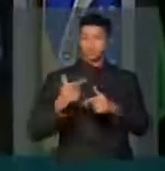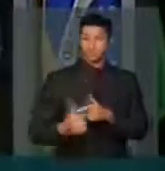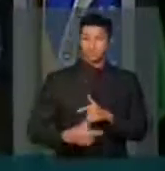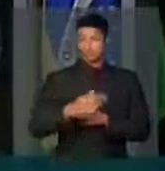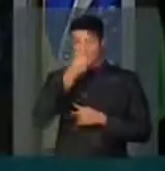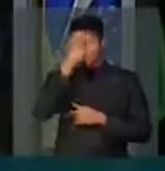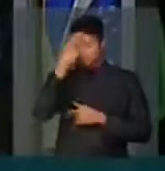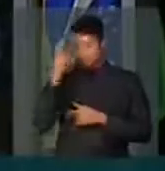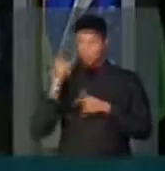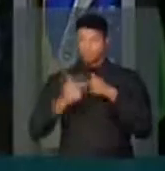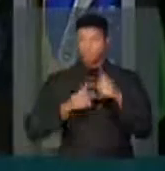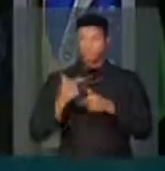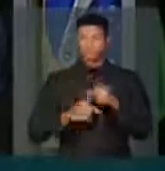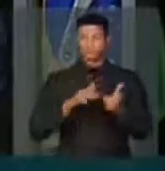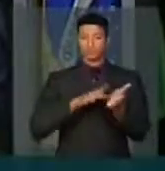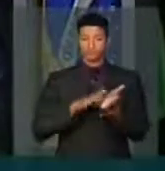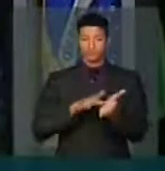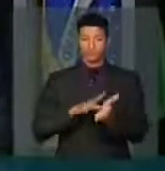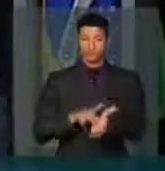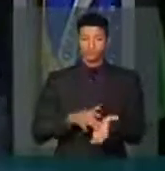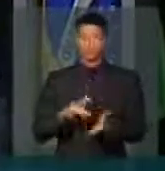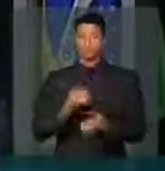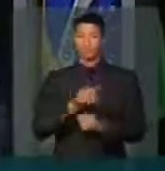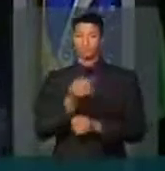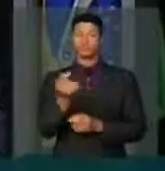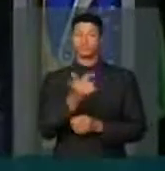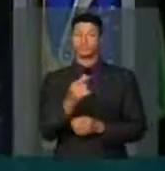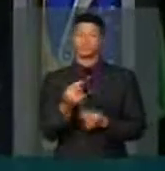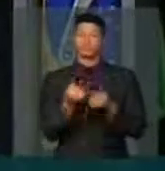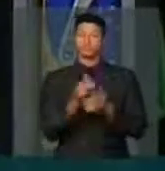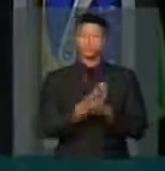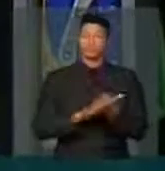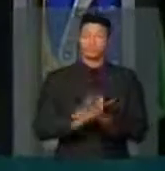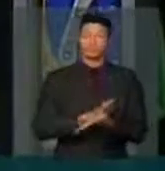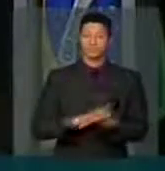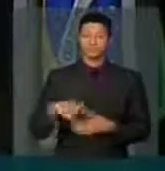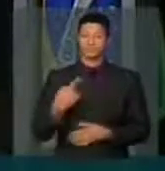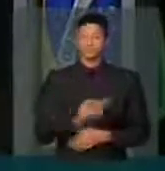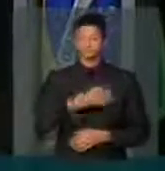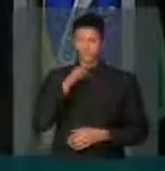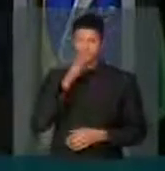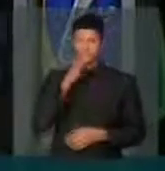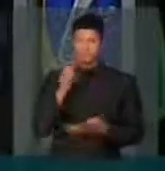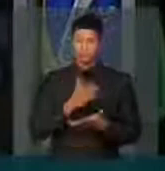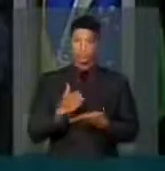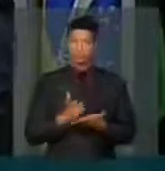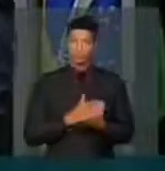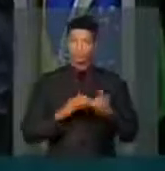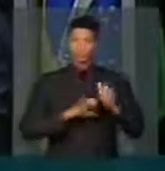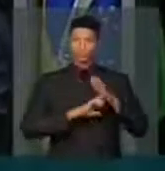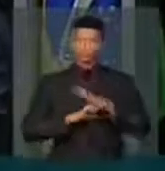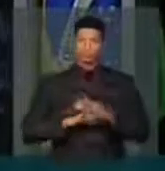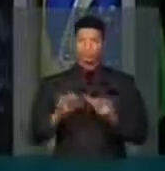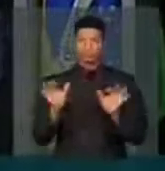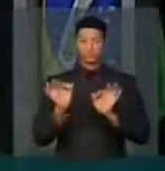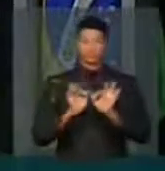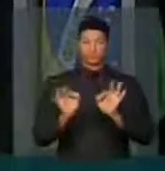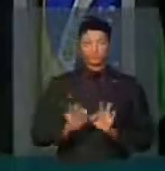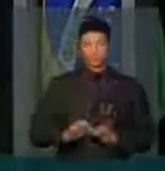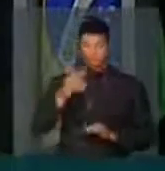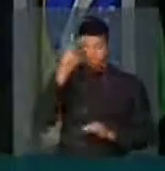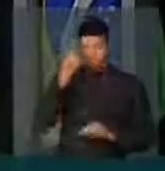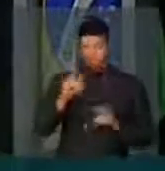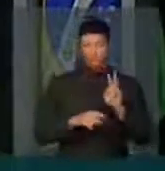de funcionário fantasmas. Enquanto não tem dinheiro para nada, nós estamos acompanhando algumas empresas que foram montadas